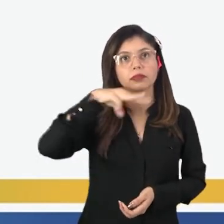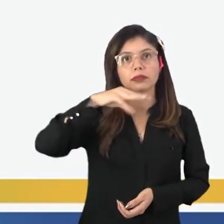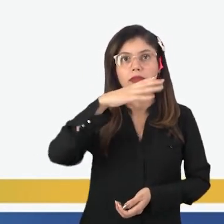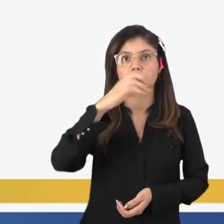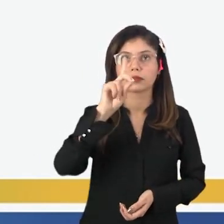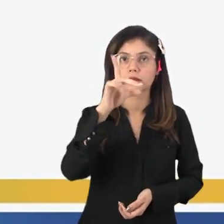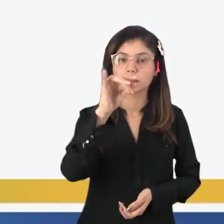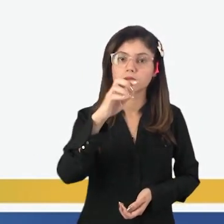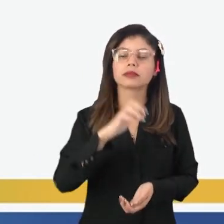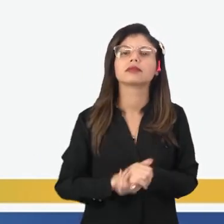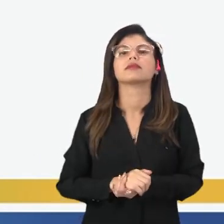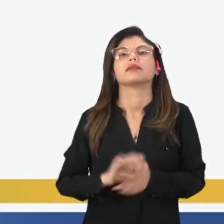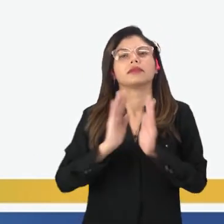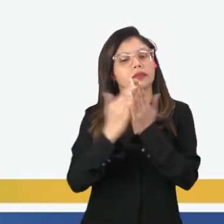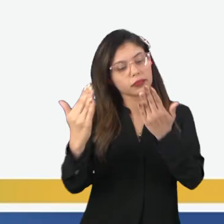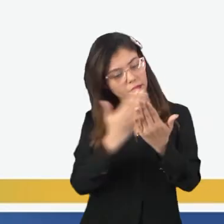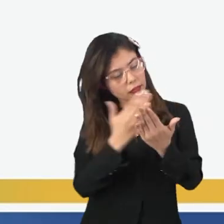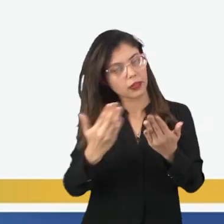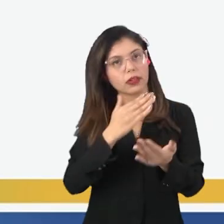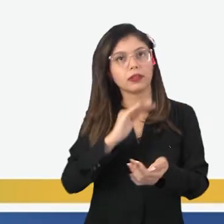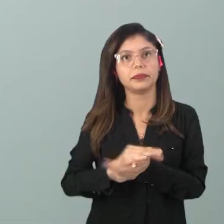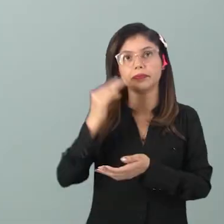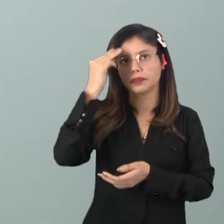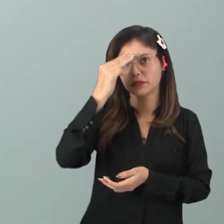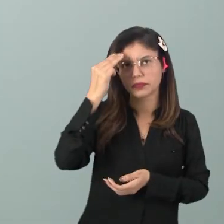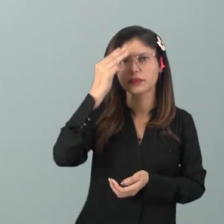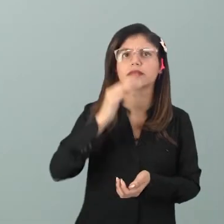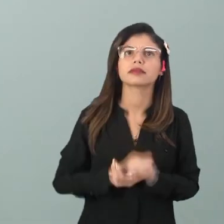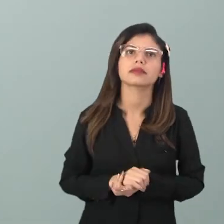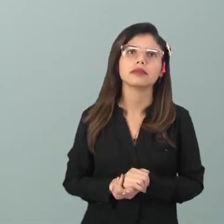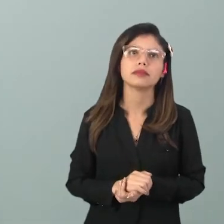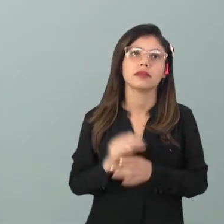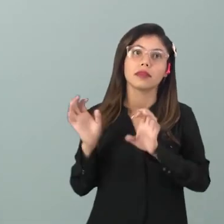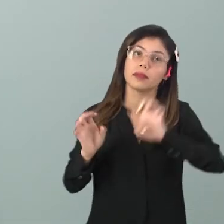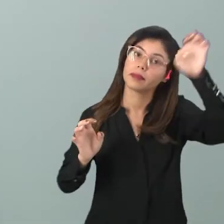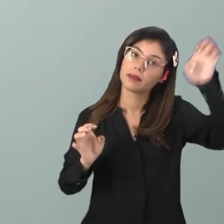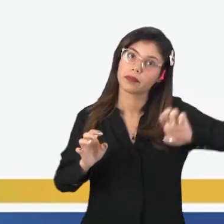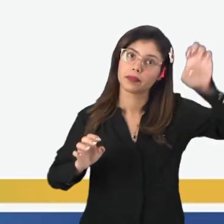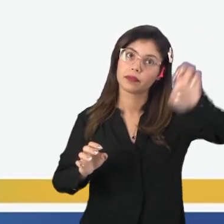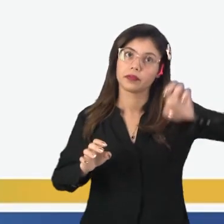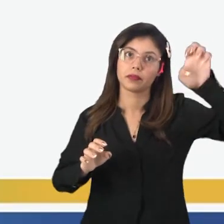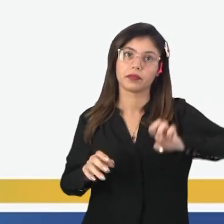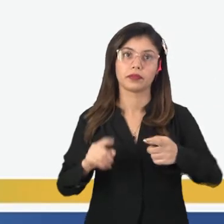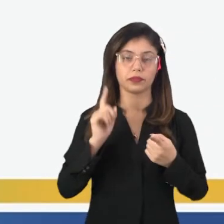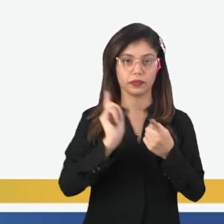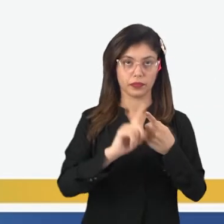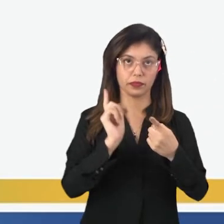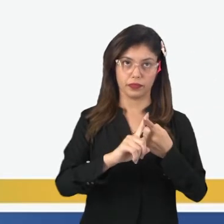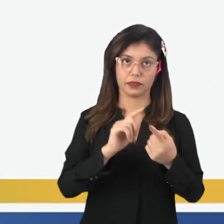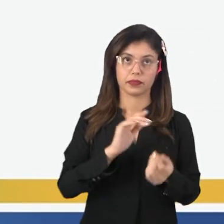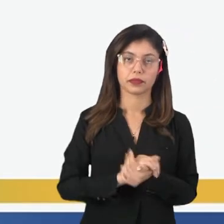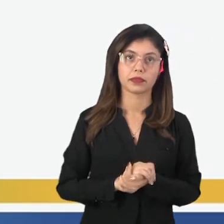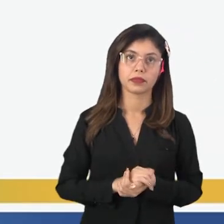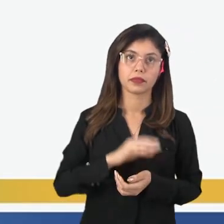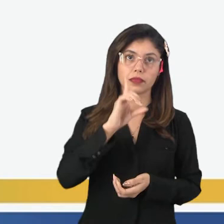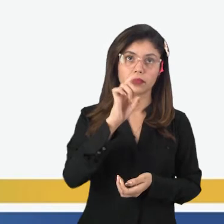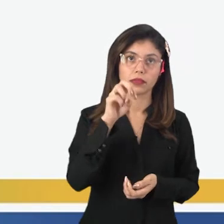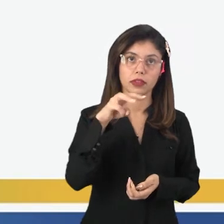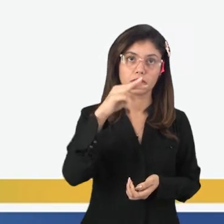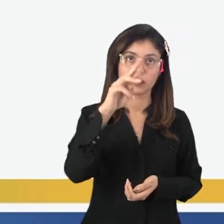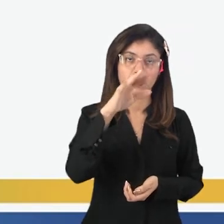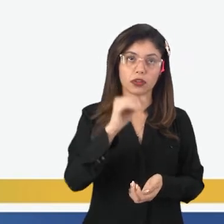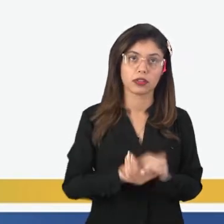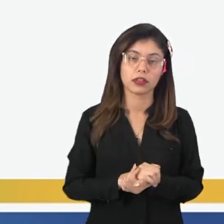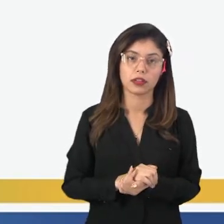Machado de Assis. É esse livro, Memórias Póstumas de Brás Cubas. Do lado esquerdo de vocês, no texto 1, há Memórias Desmortas de